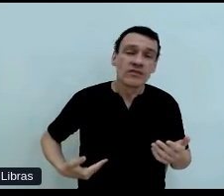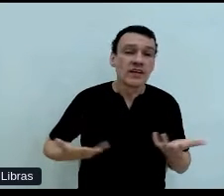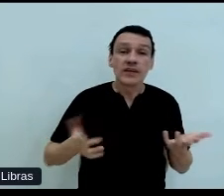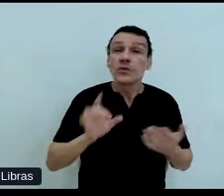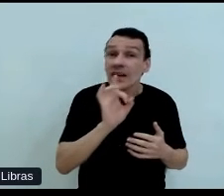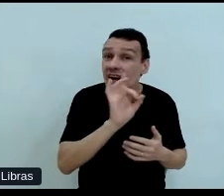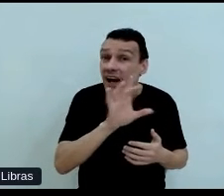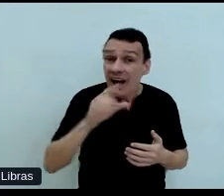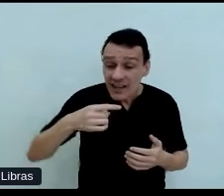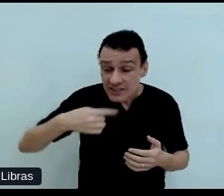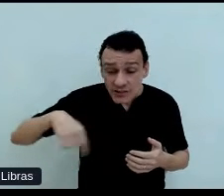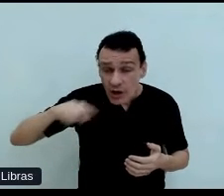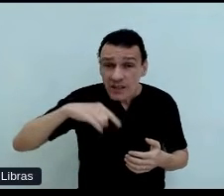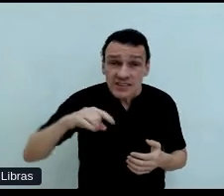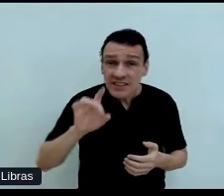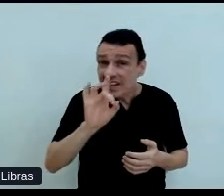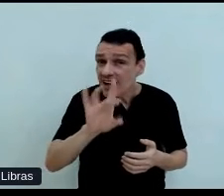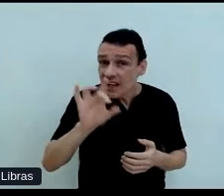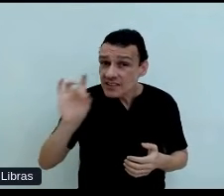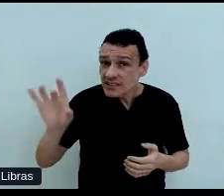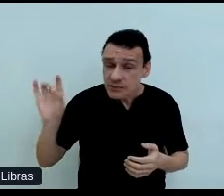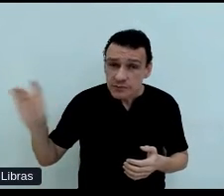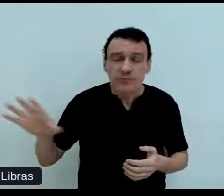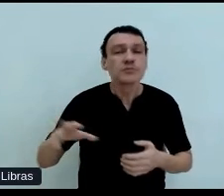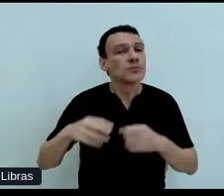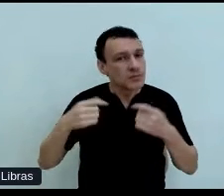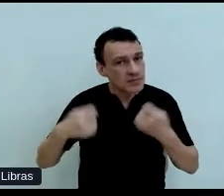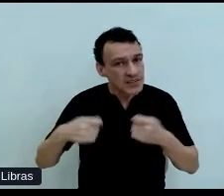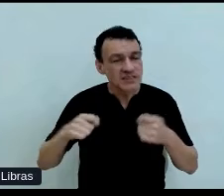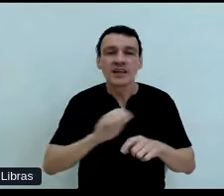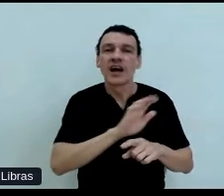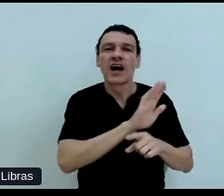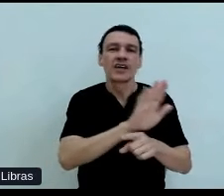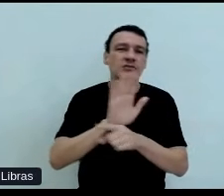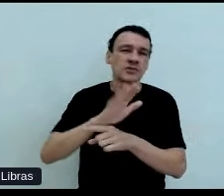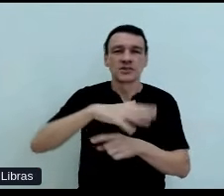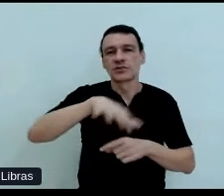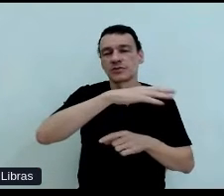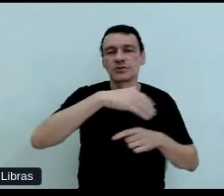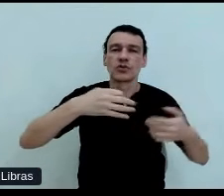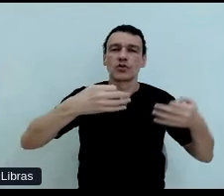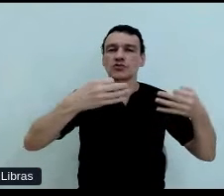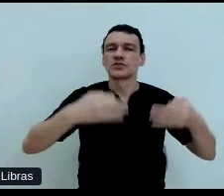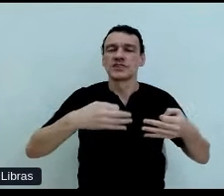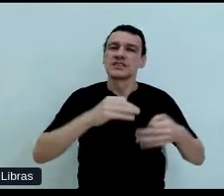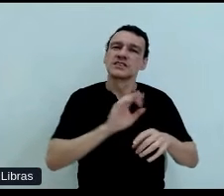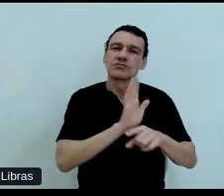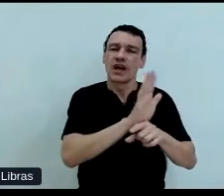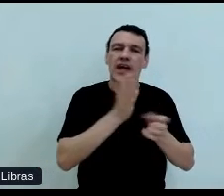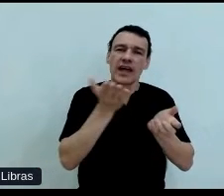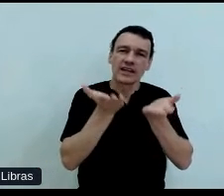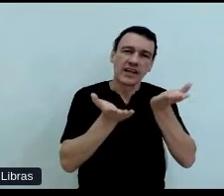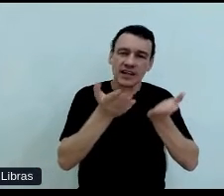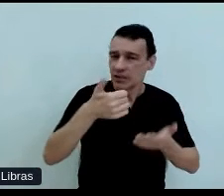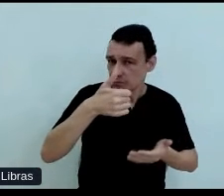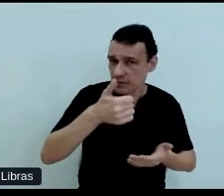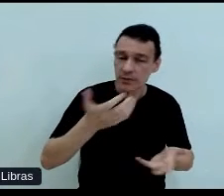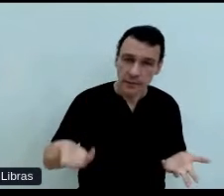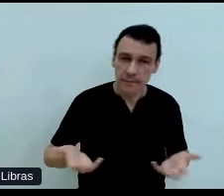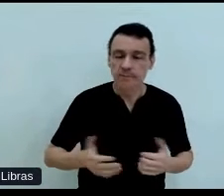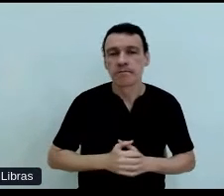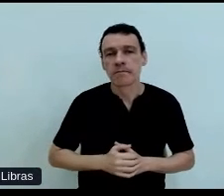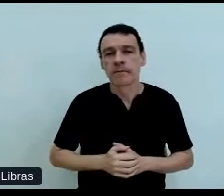aí cabe-nos, como sociedade e como também empresa, quanto